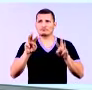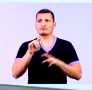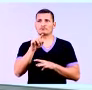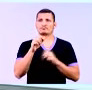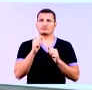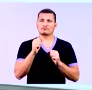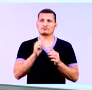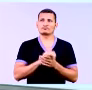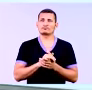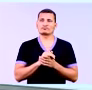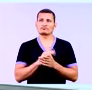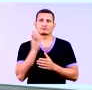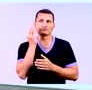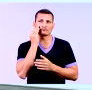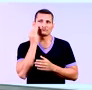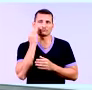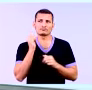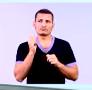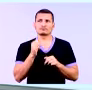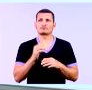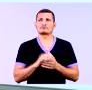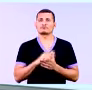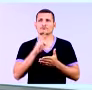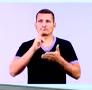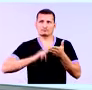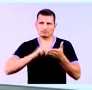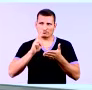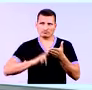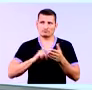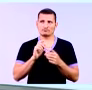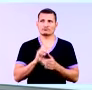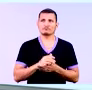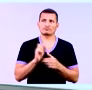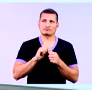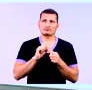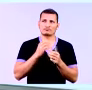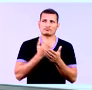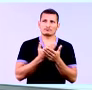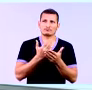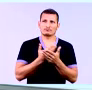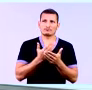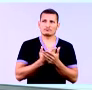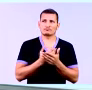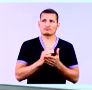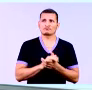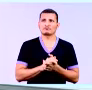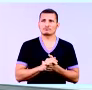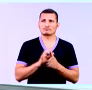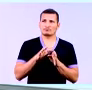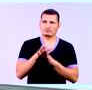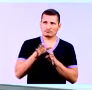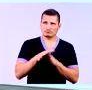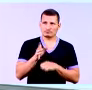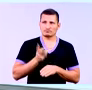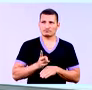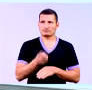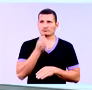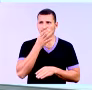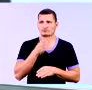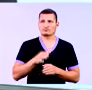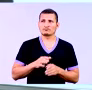imprescindível que você consulte esse material, que você faça a leitura, que você faça o estudo. E uma dica sempre boa, sempre